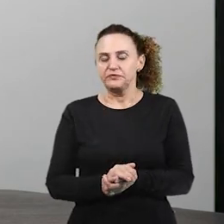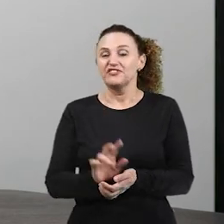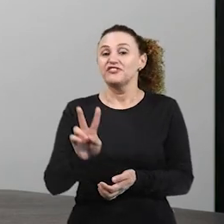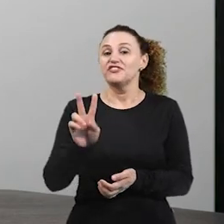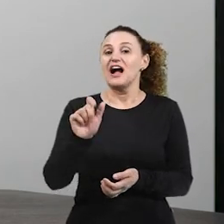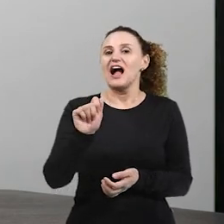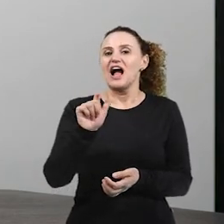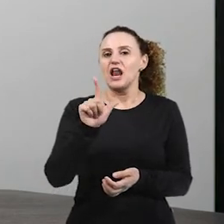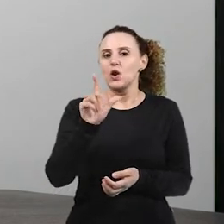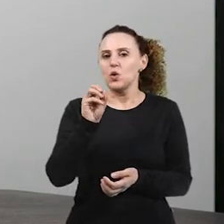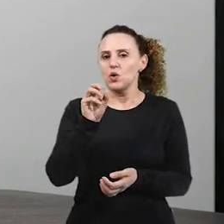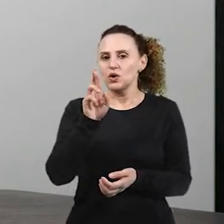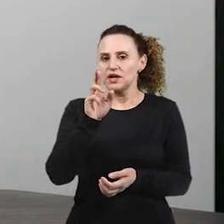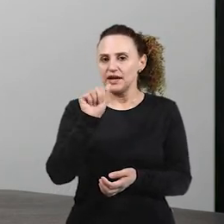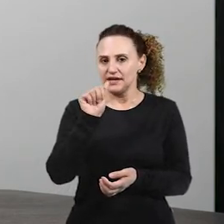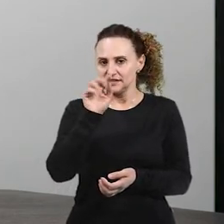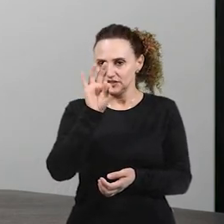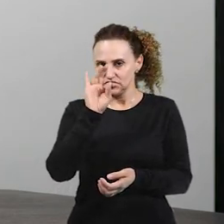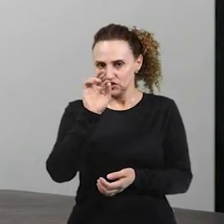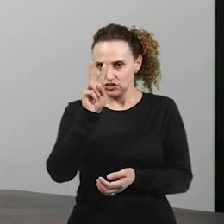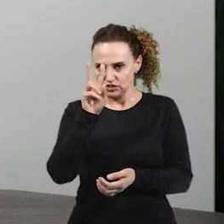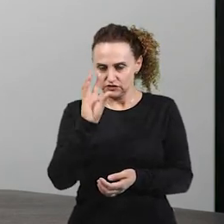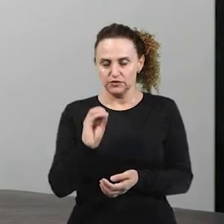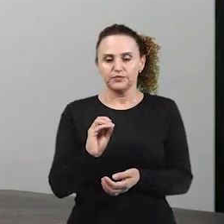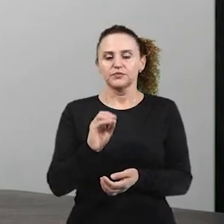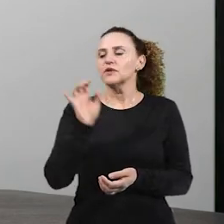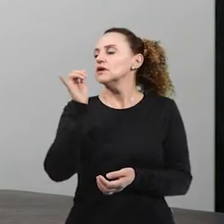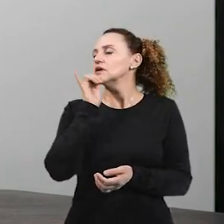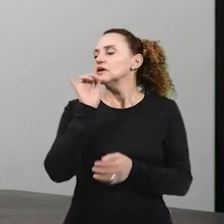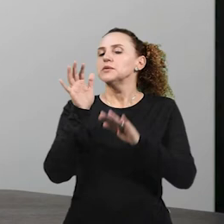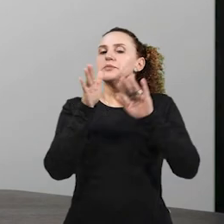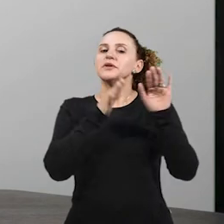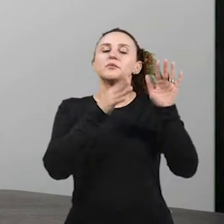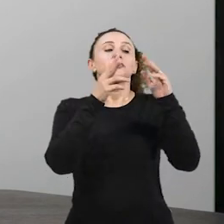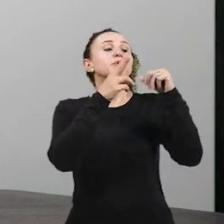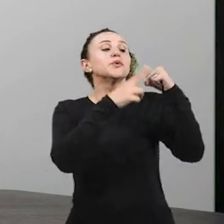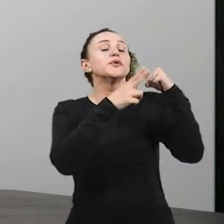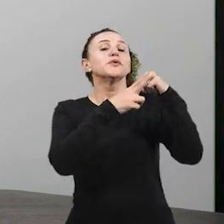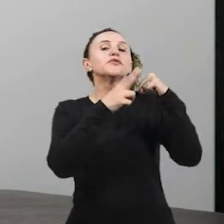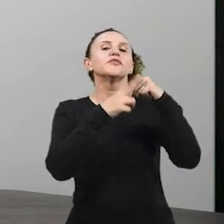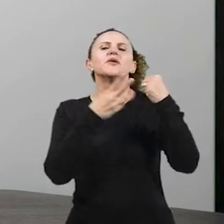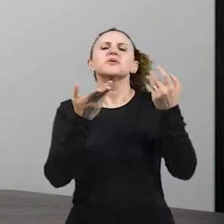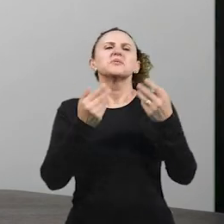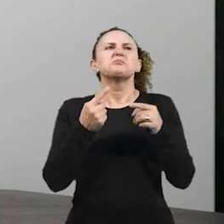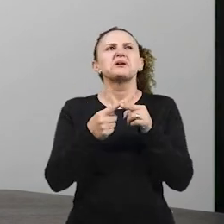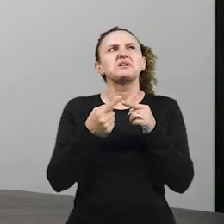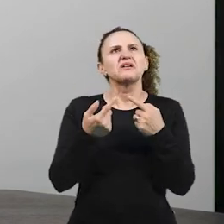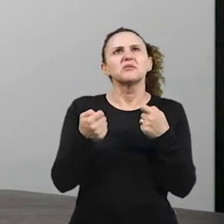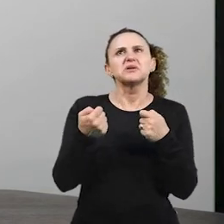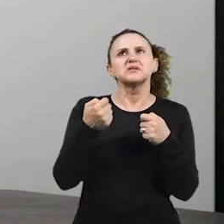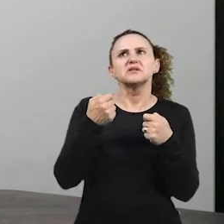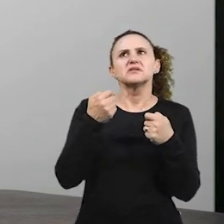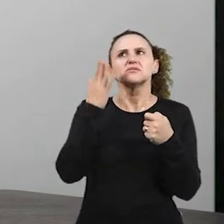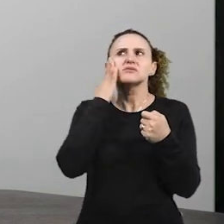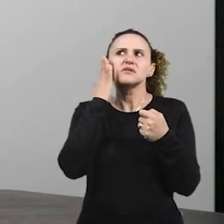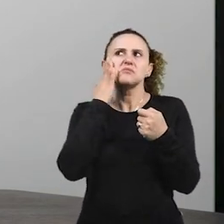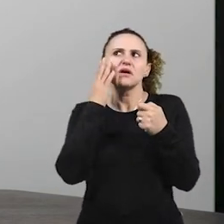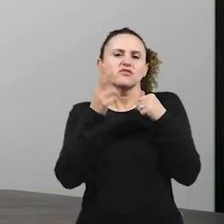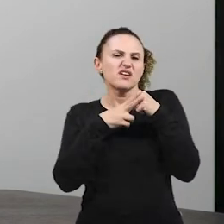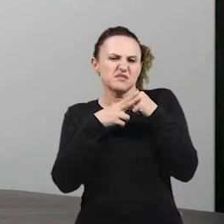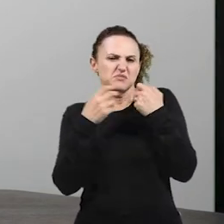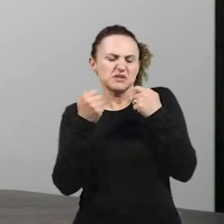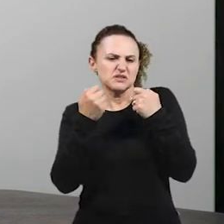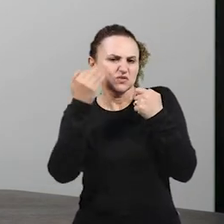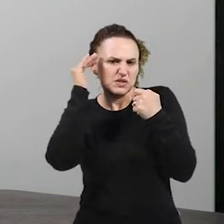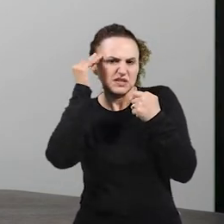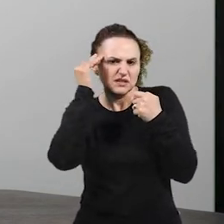e por exemplo um verbo E você vai para que eu só preciso saber das